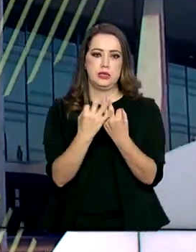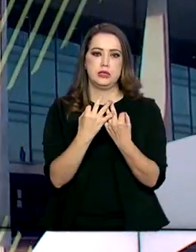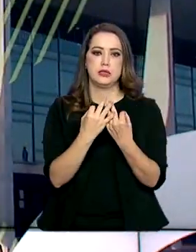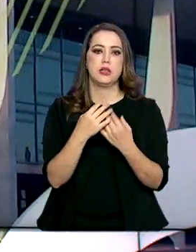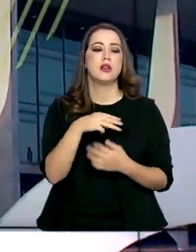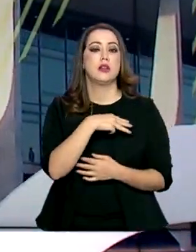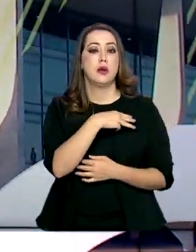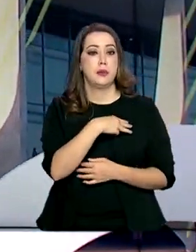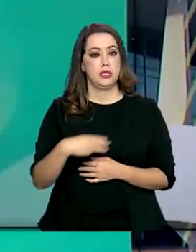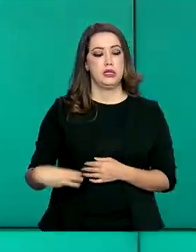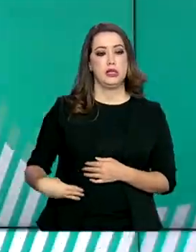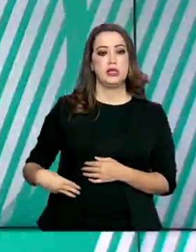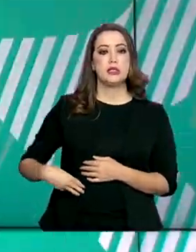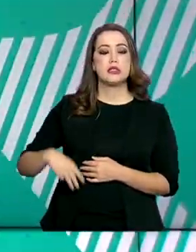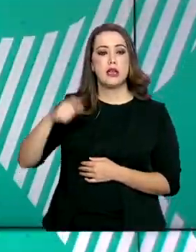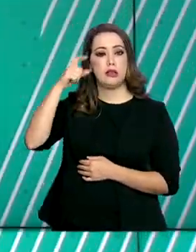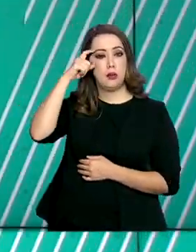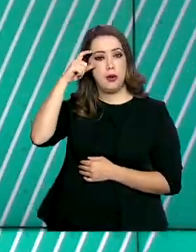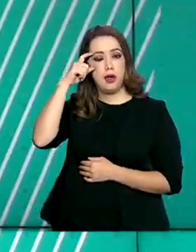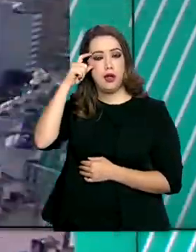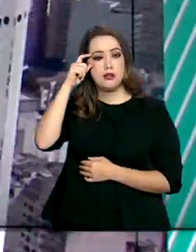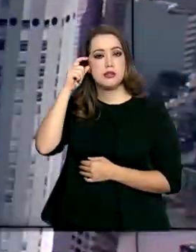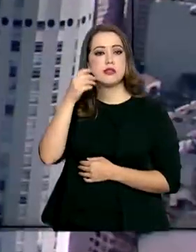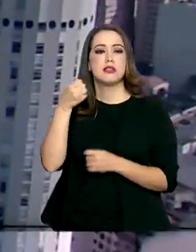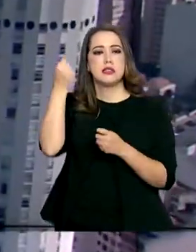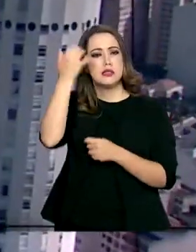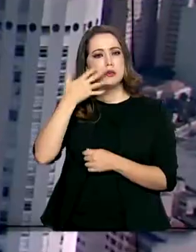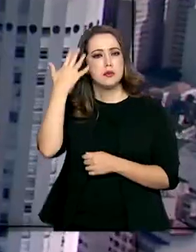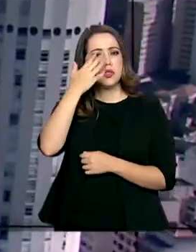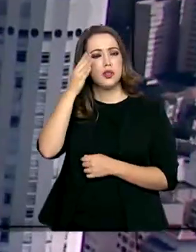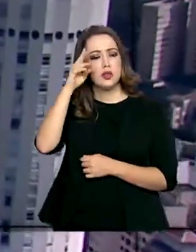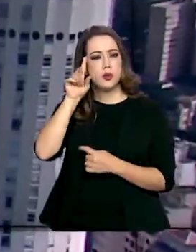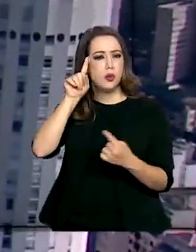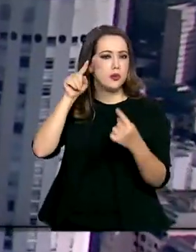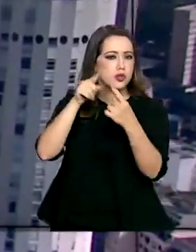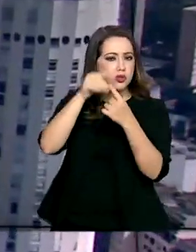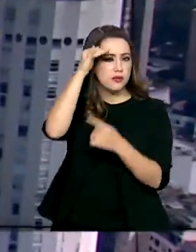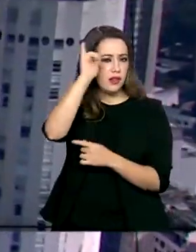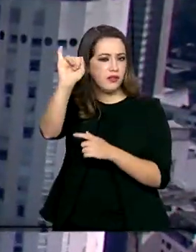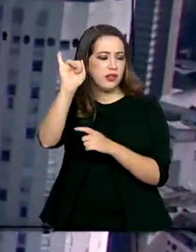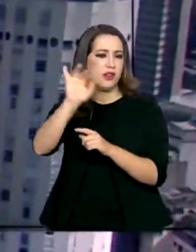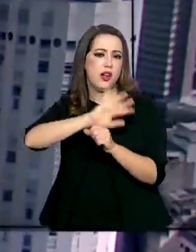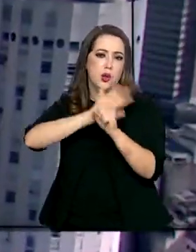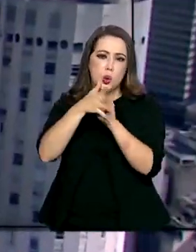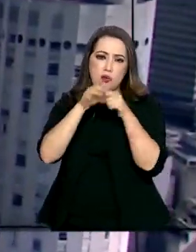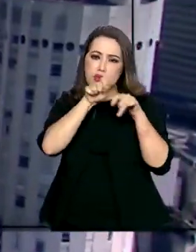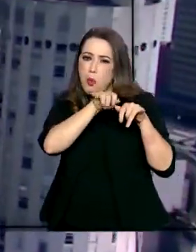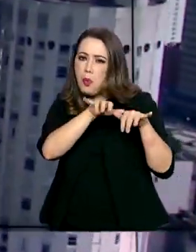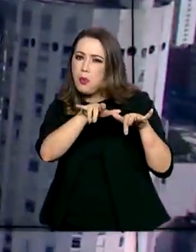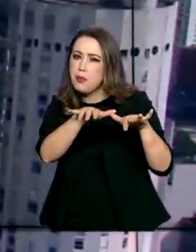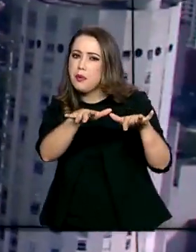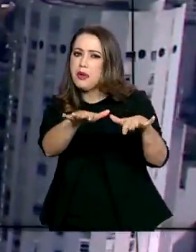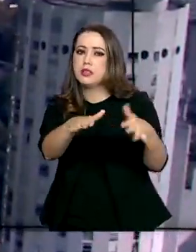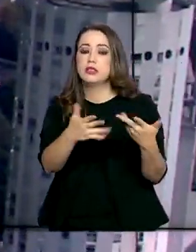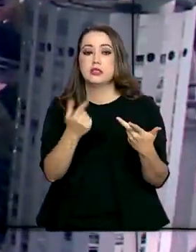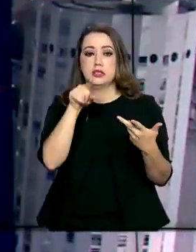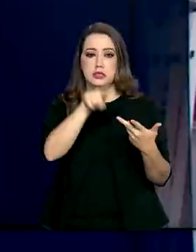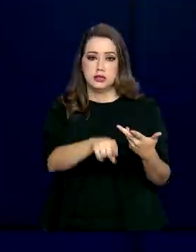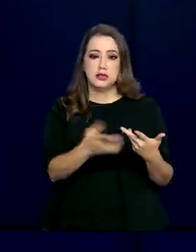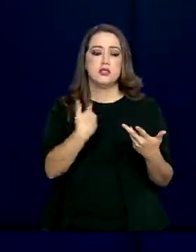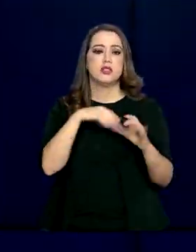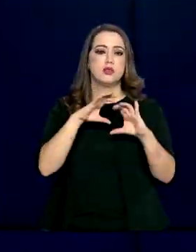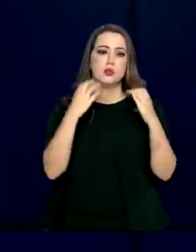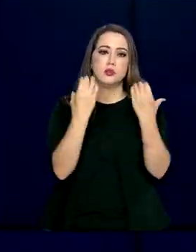ministra Damares Alves explica que o objetivo é prevenir a propagação da Covid-19 entre as comunidades indígenas,